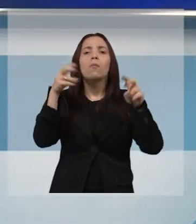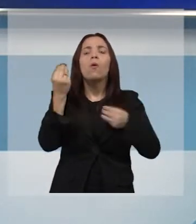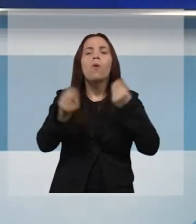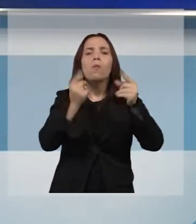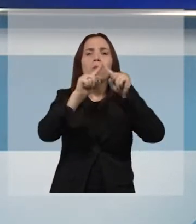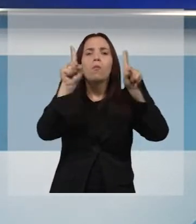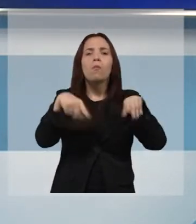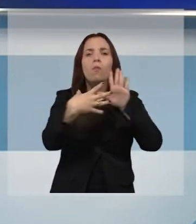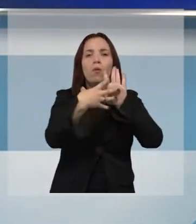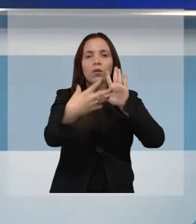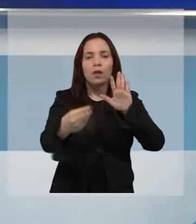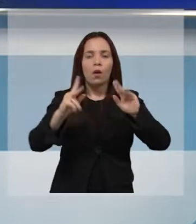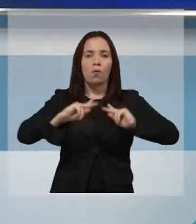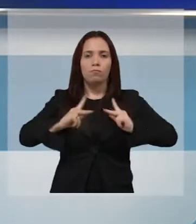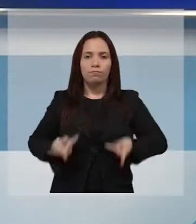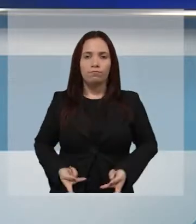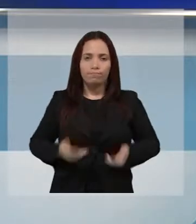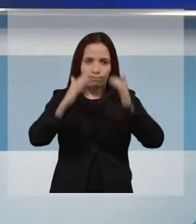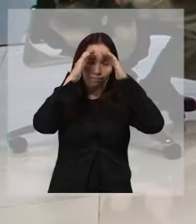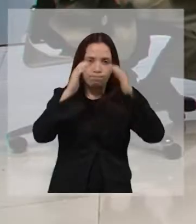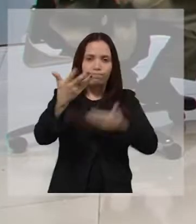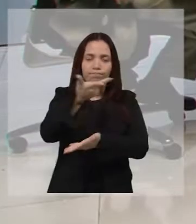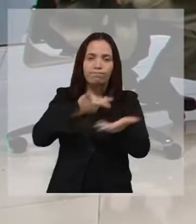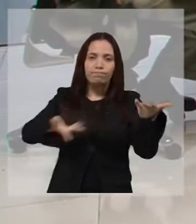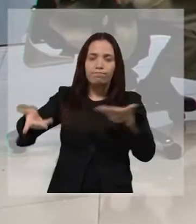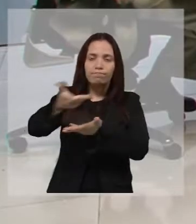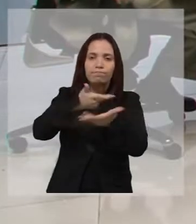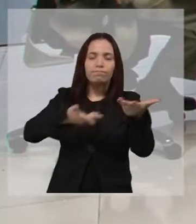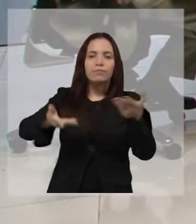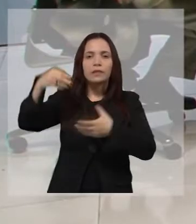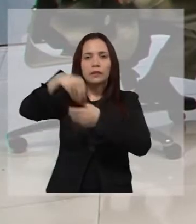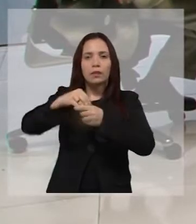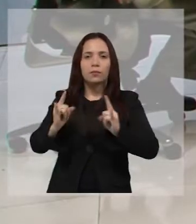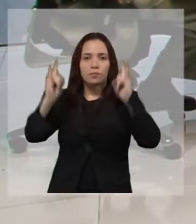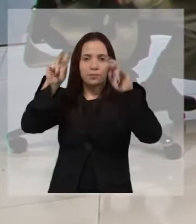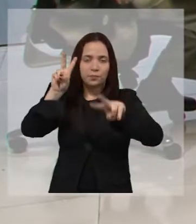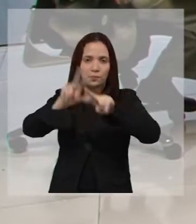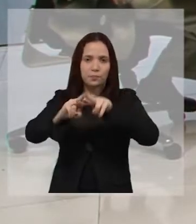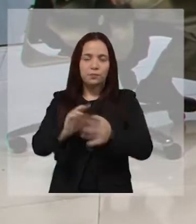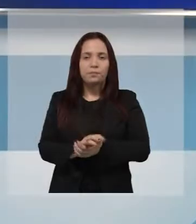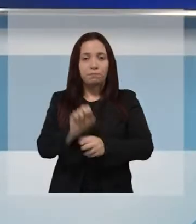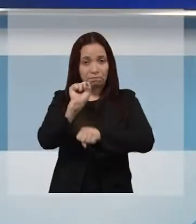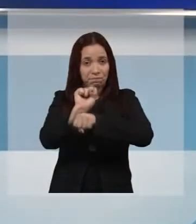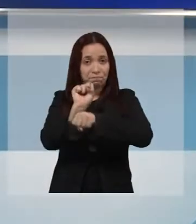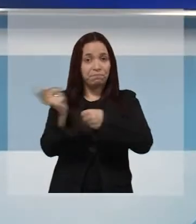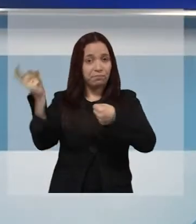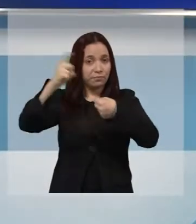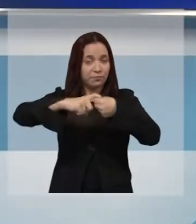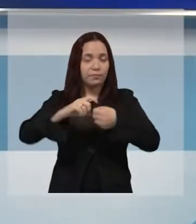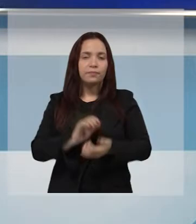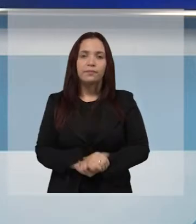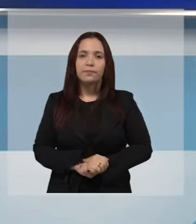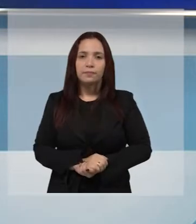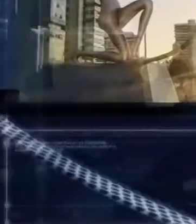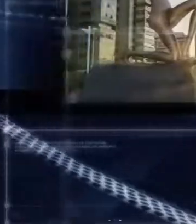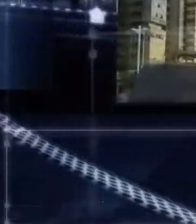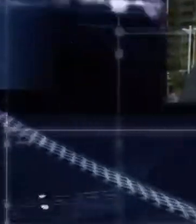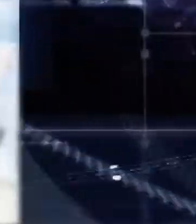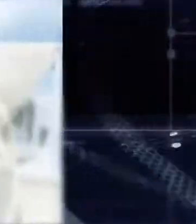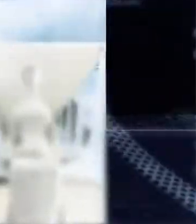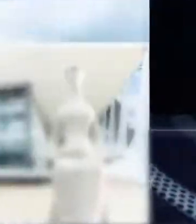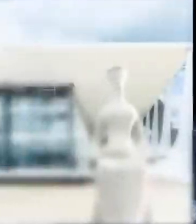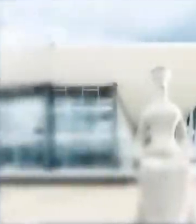de modelos de humanização no interior das unidades prisionais. Um instante só e a gente volta.